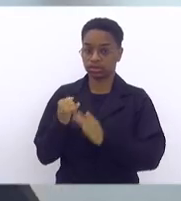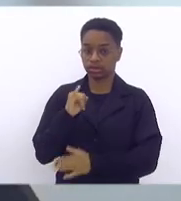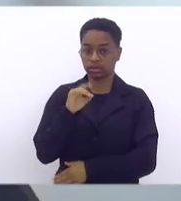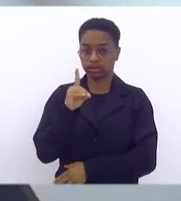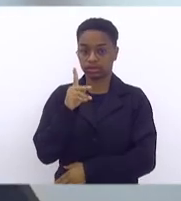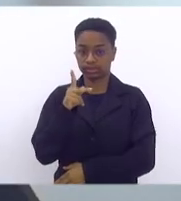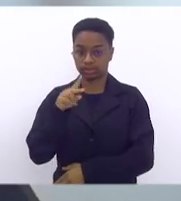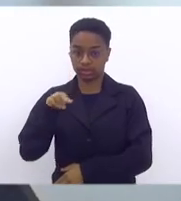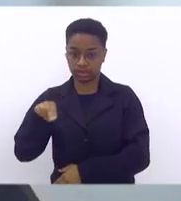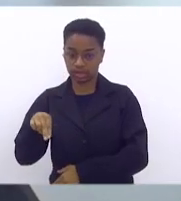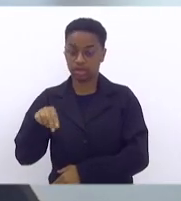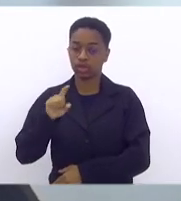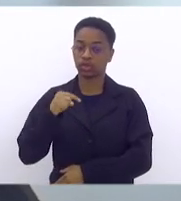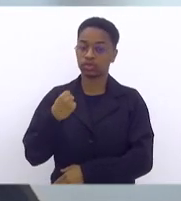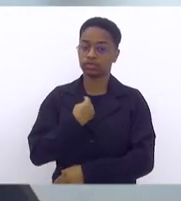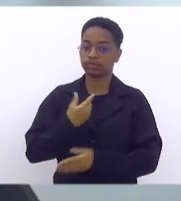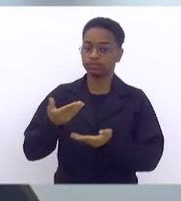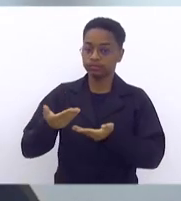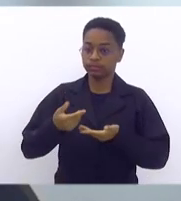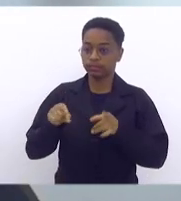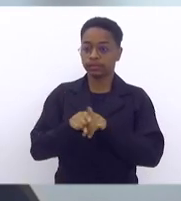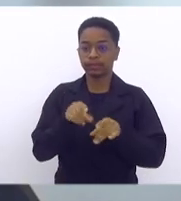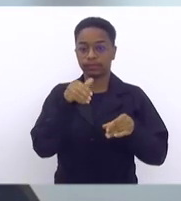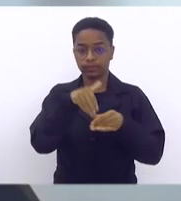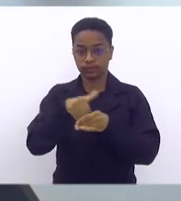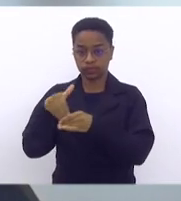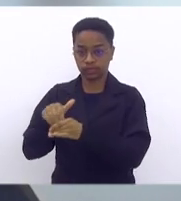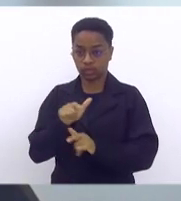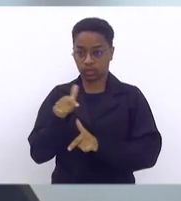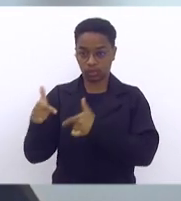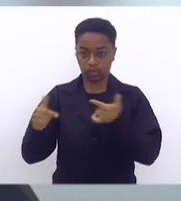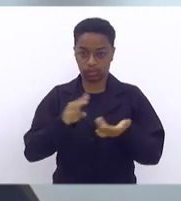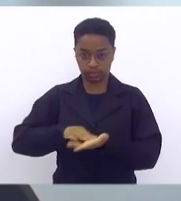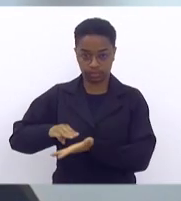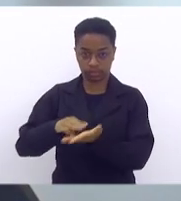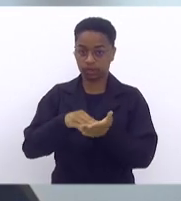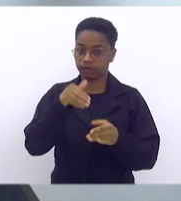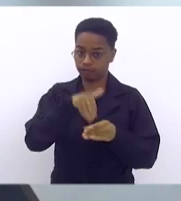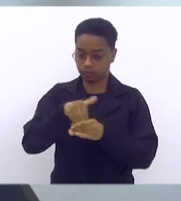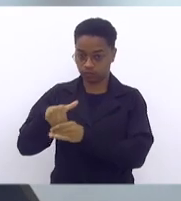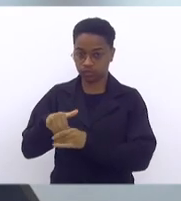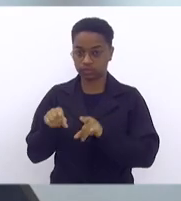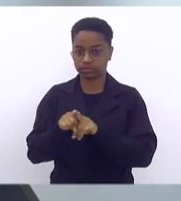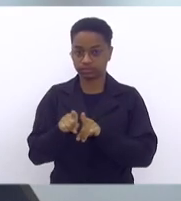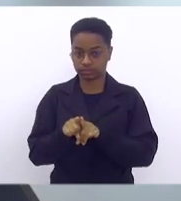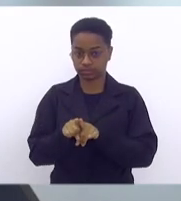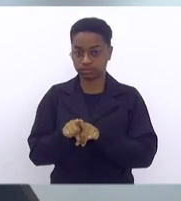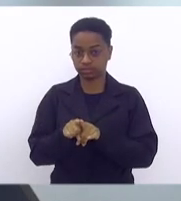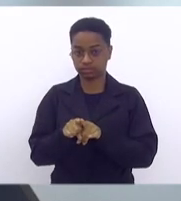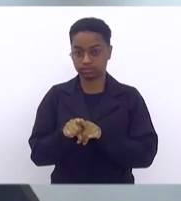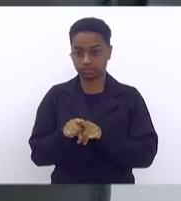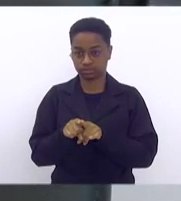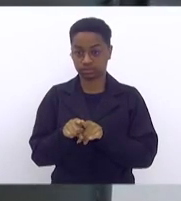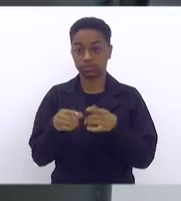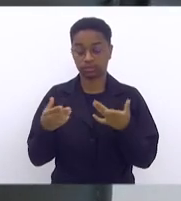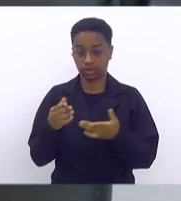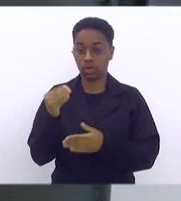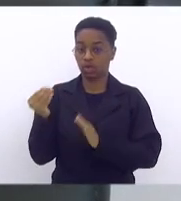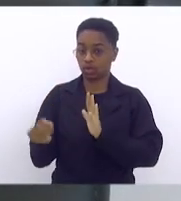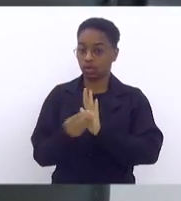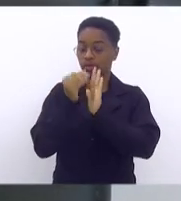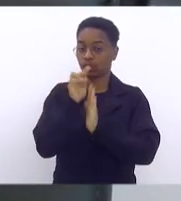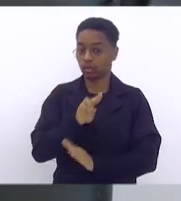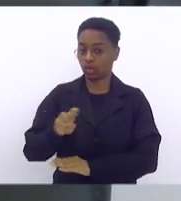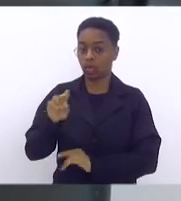colocado aqui, foi votado pelos demais membros da CPI, com esse nome, que